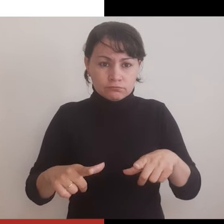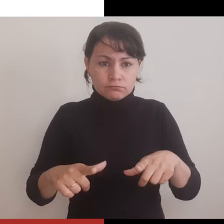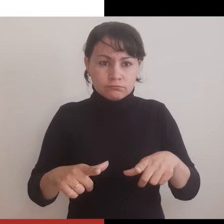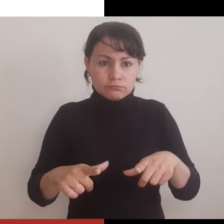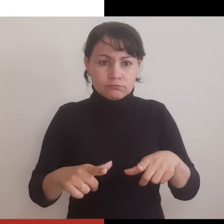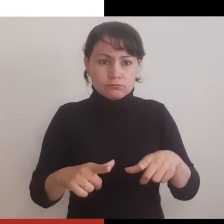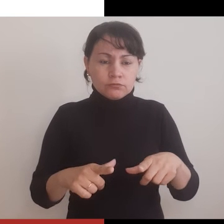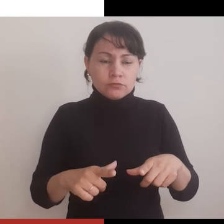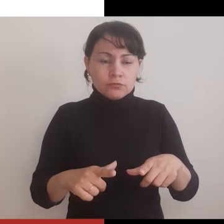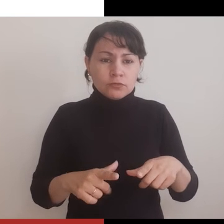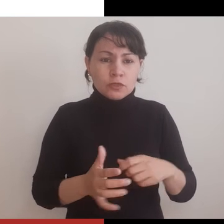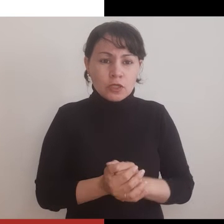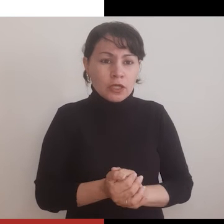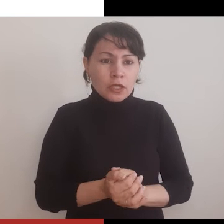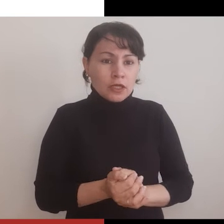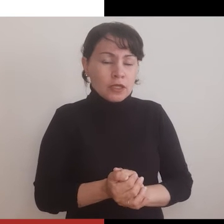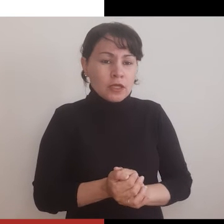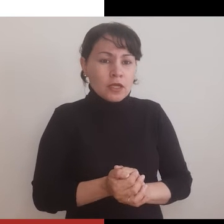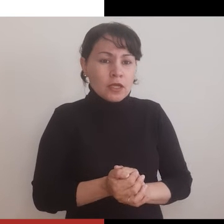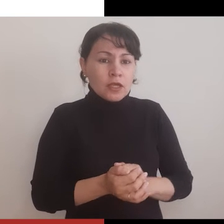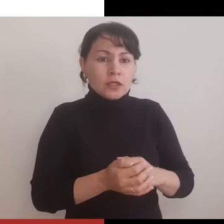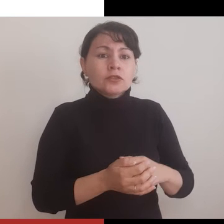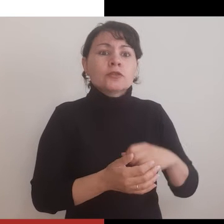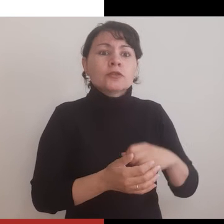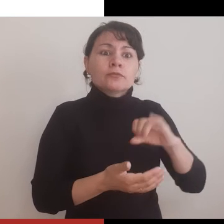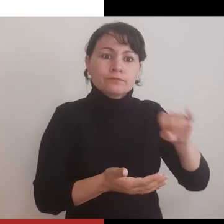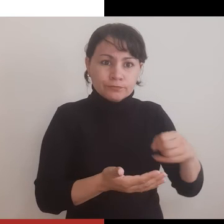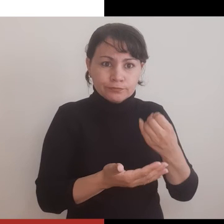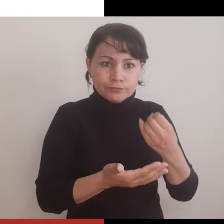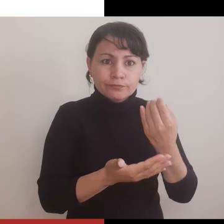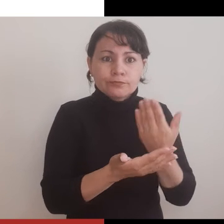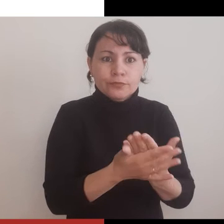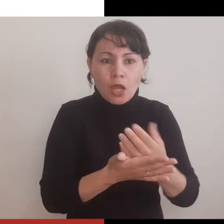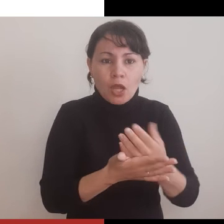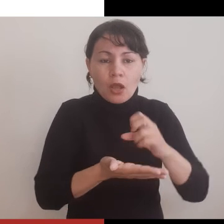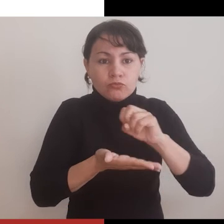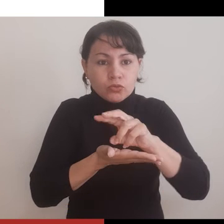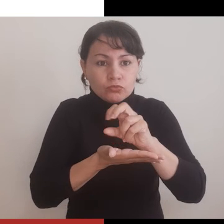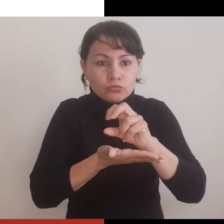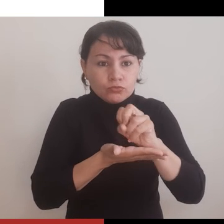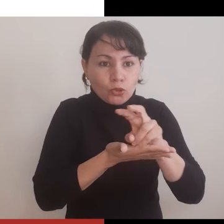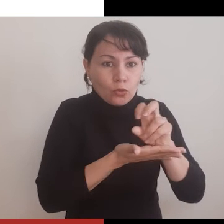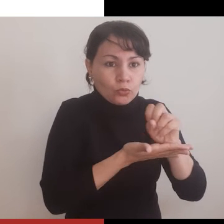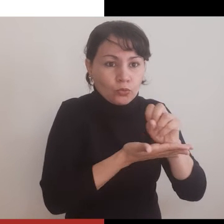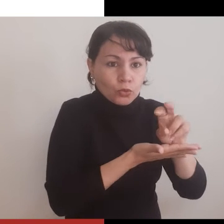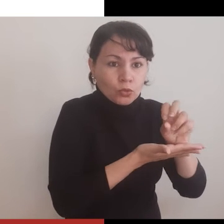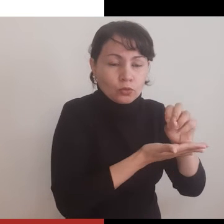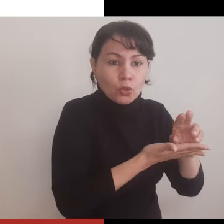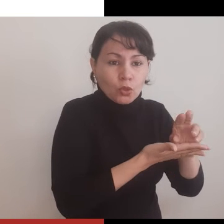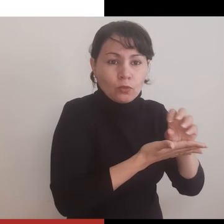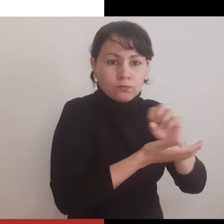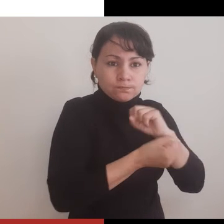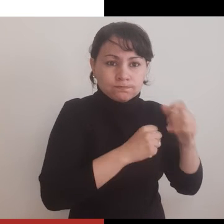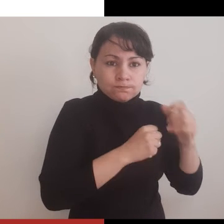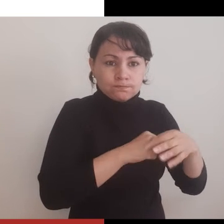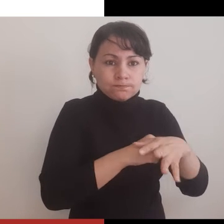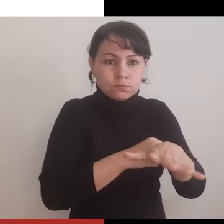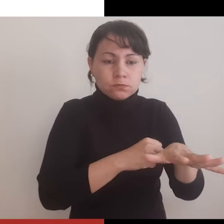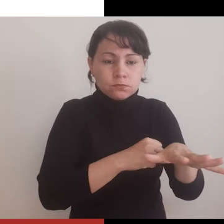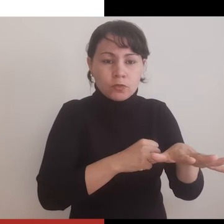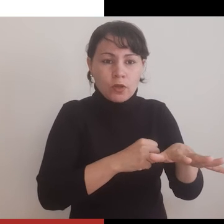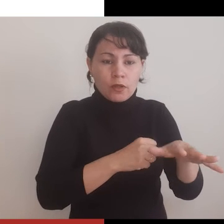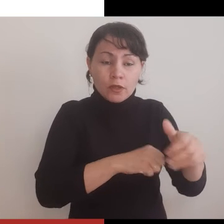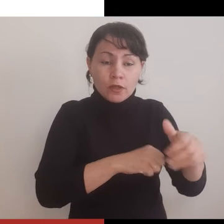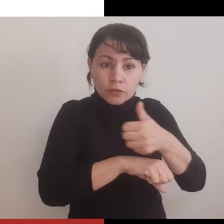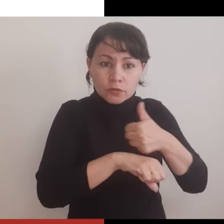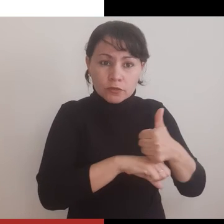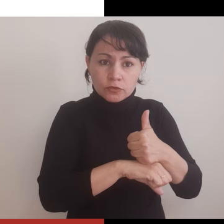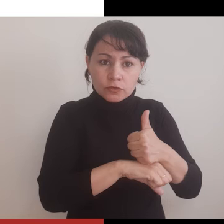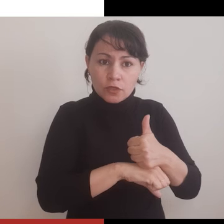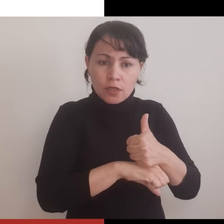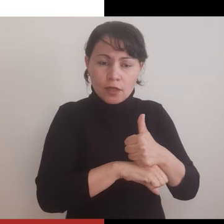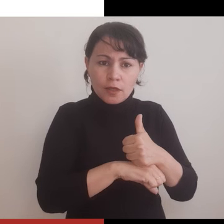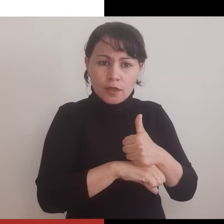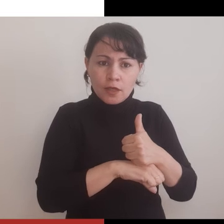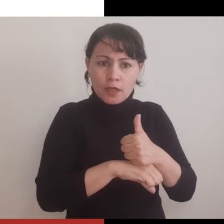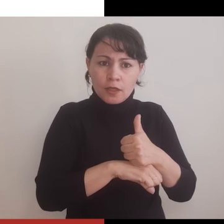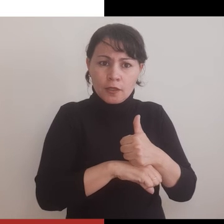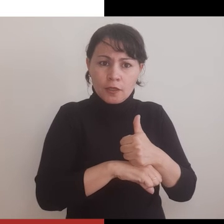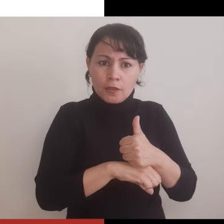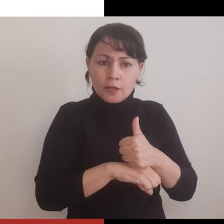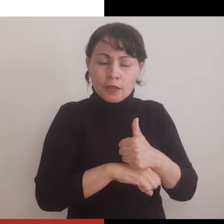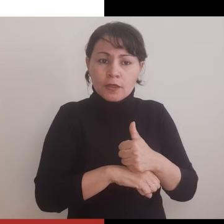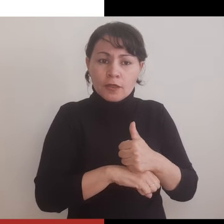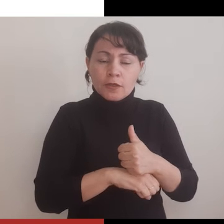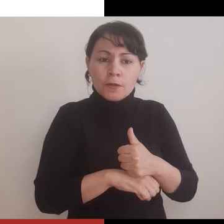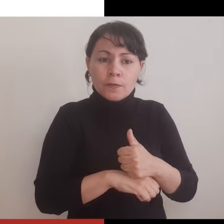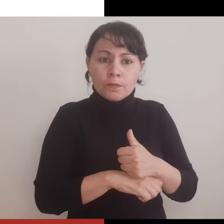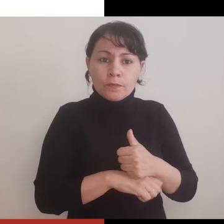de extrema possibilidade de contaminação, né, desses profissionais,